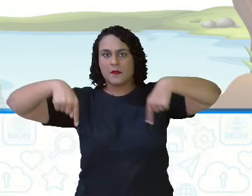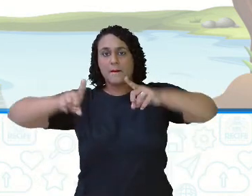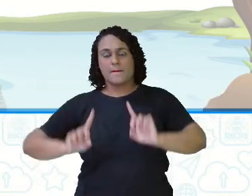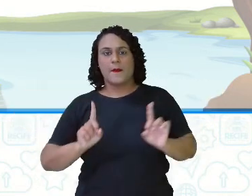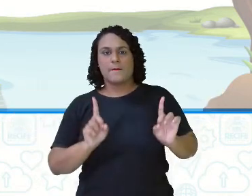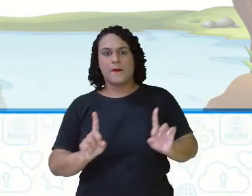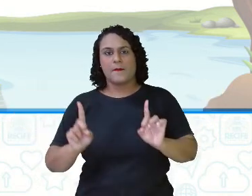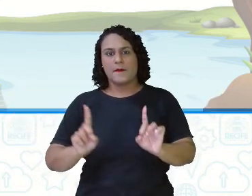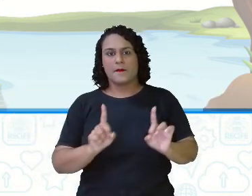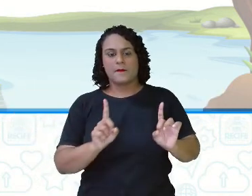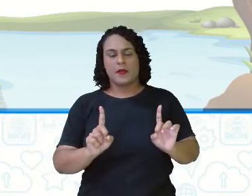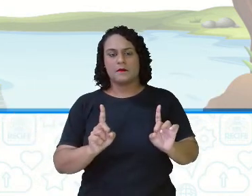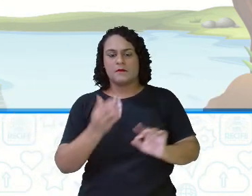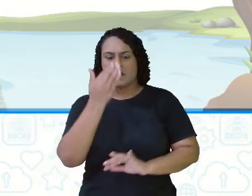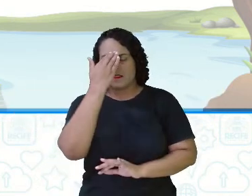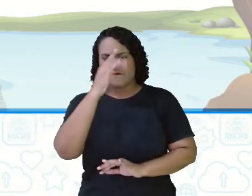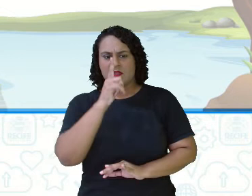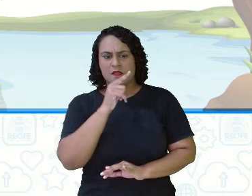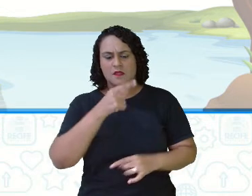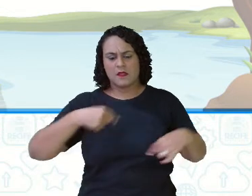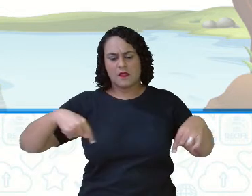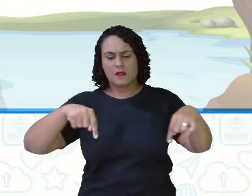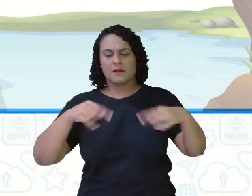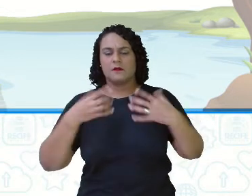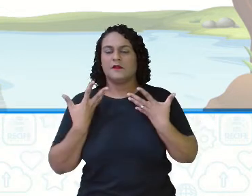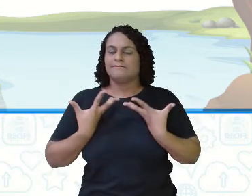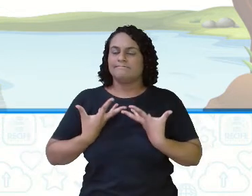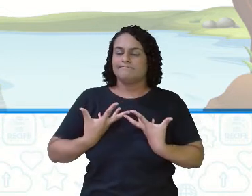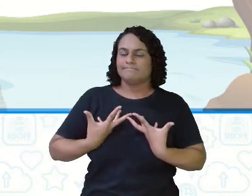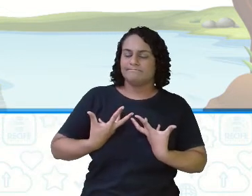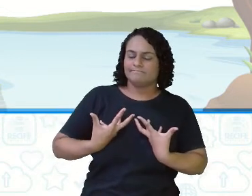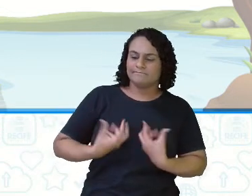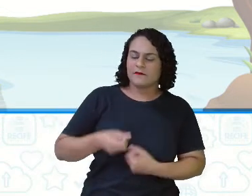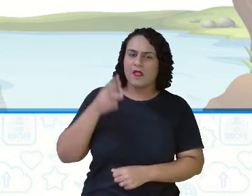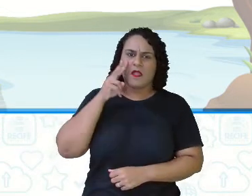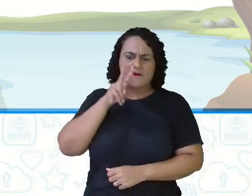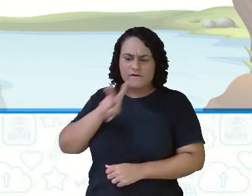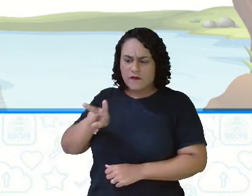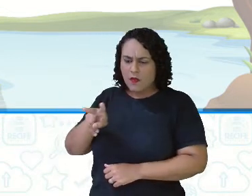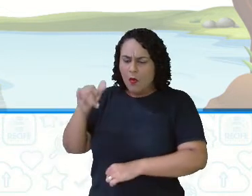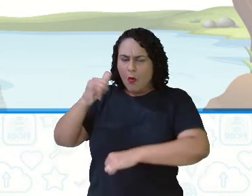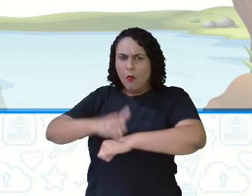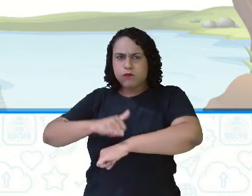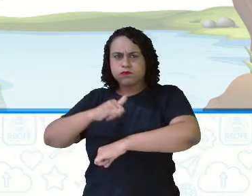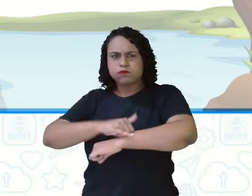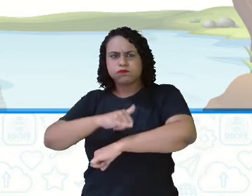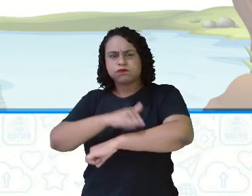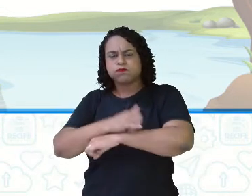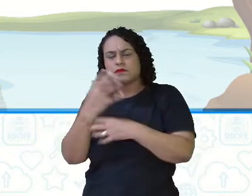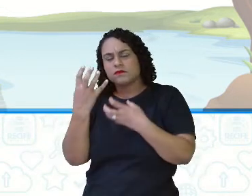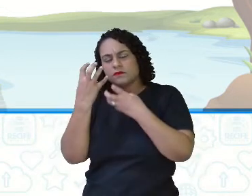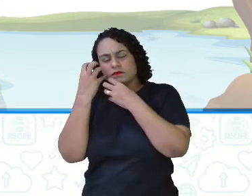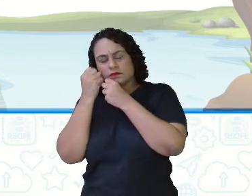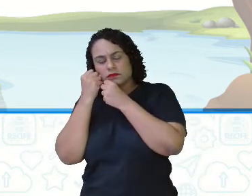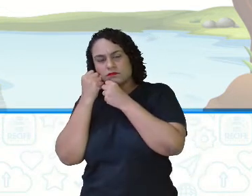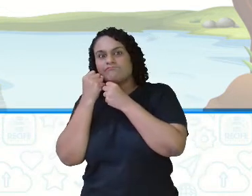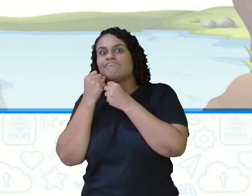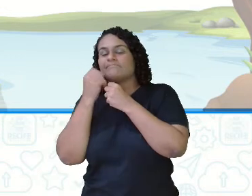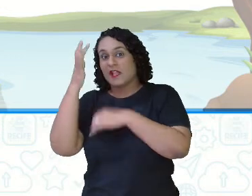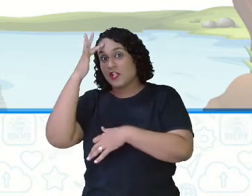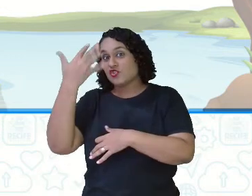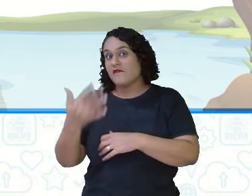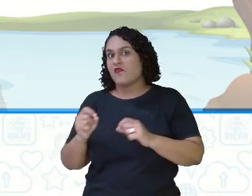para descansar. Então, viram um sapo dormindo e resolveram implicar com